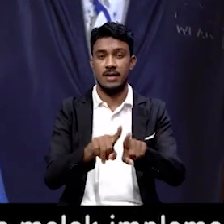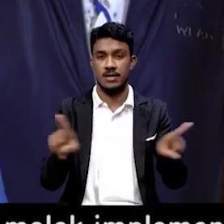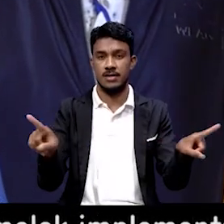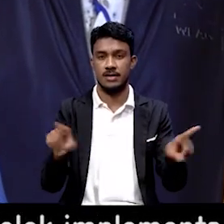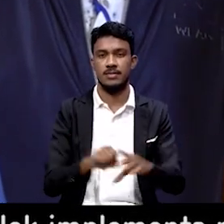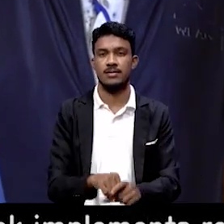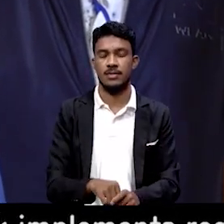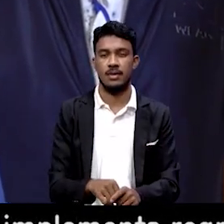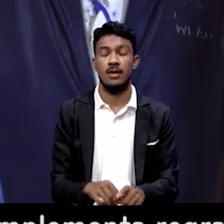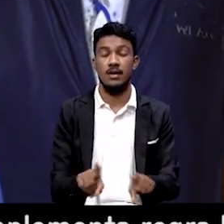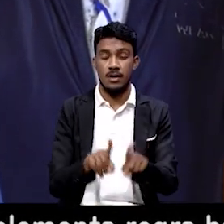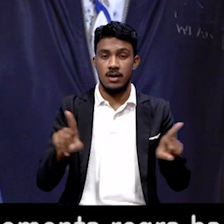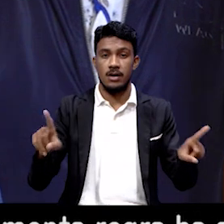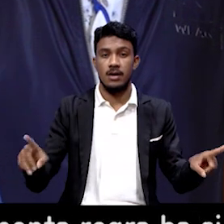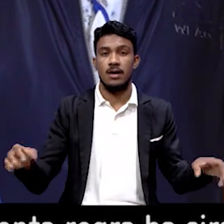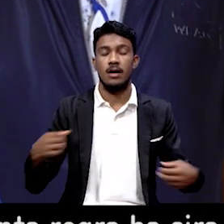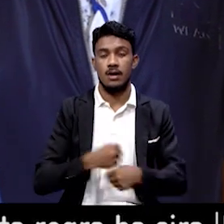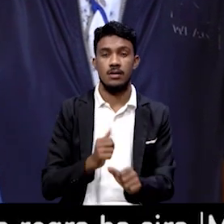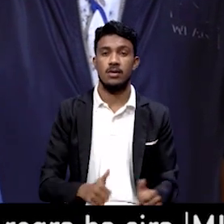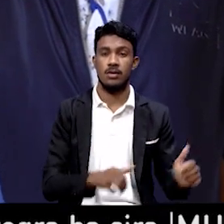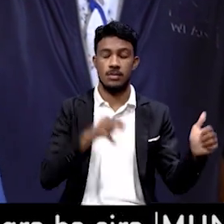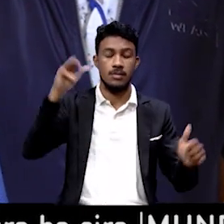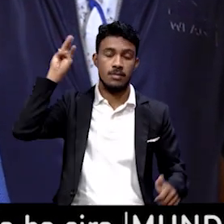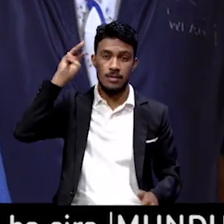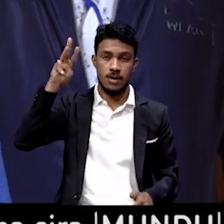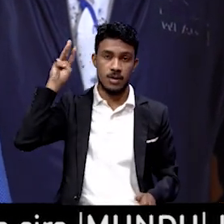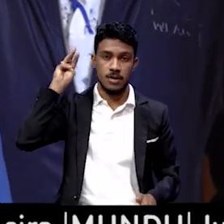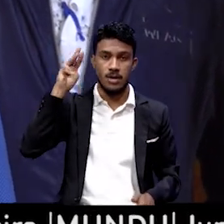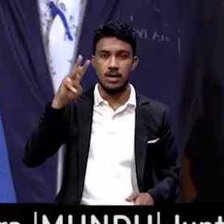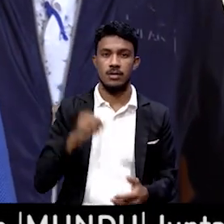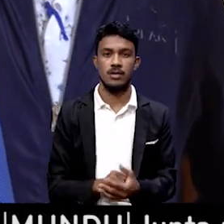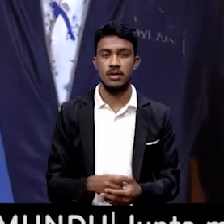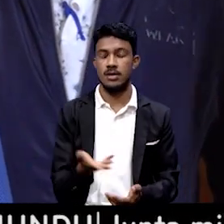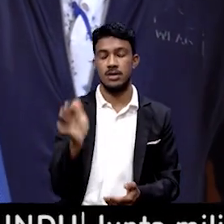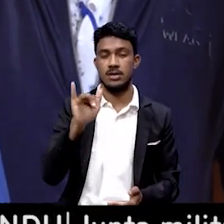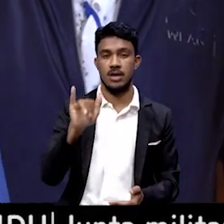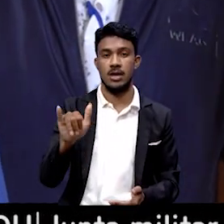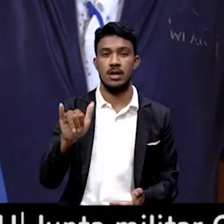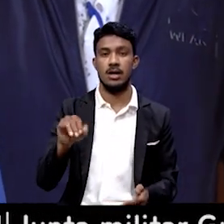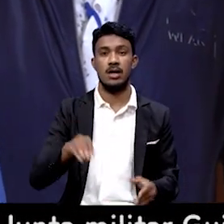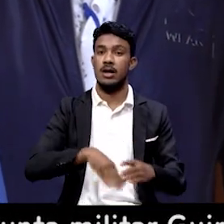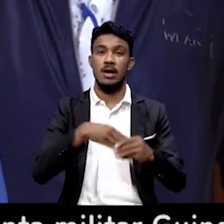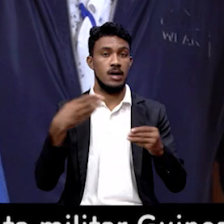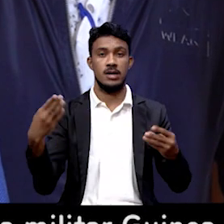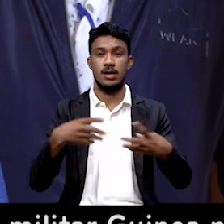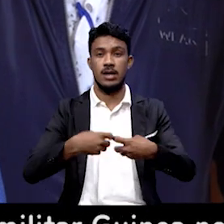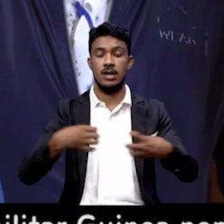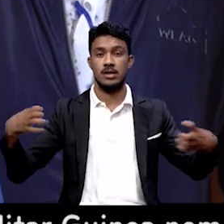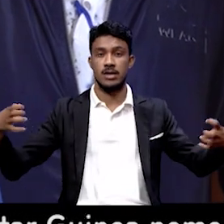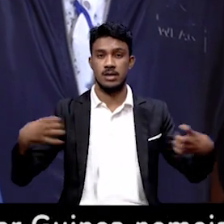e implementação orgânica do Ministério União será a CSTA,